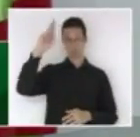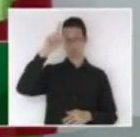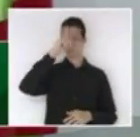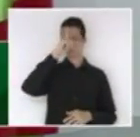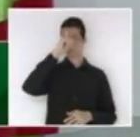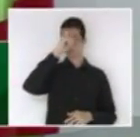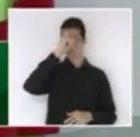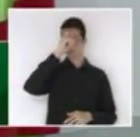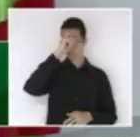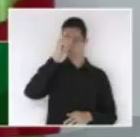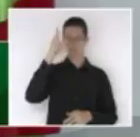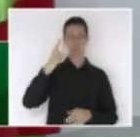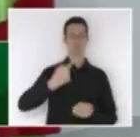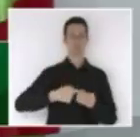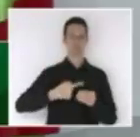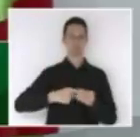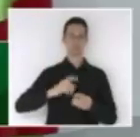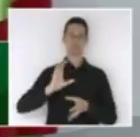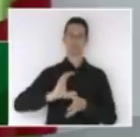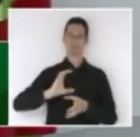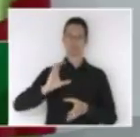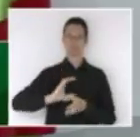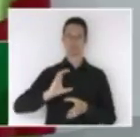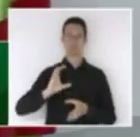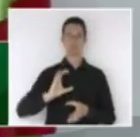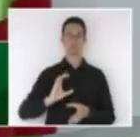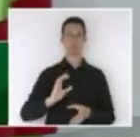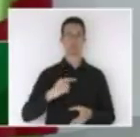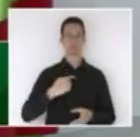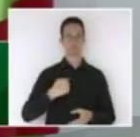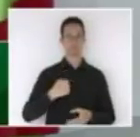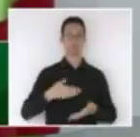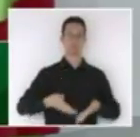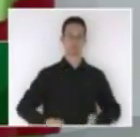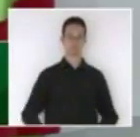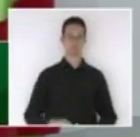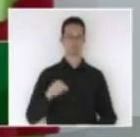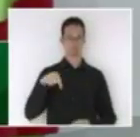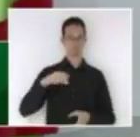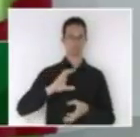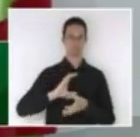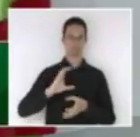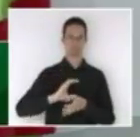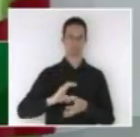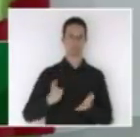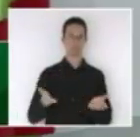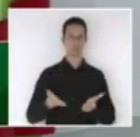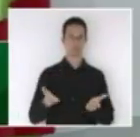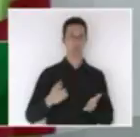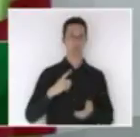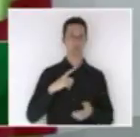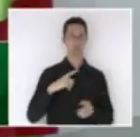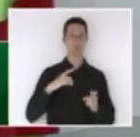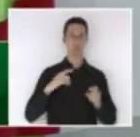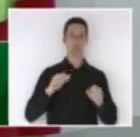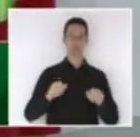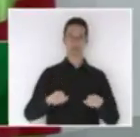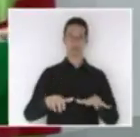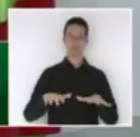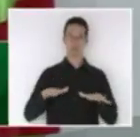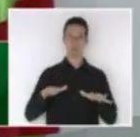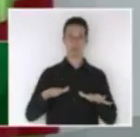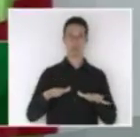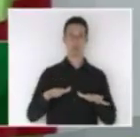Canoinhas, minha terra natal, cidade que hoje tem uma sessão solene da Assembleia Legislativa